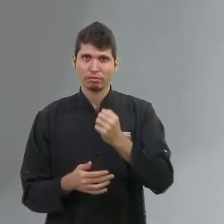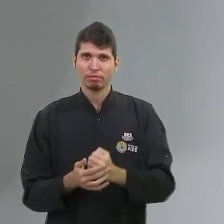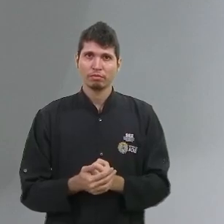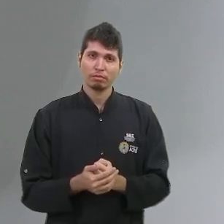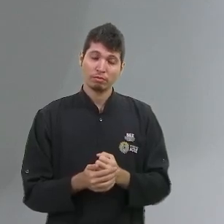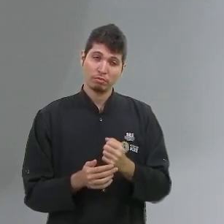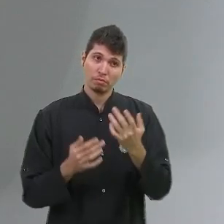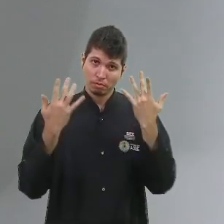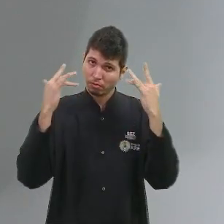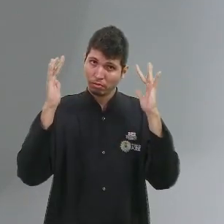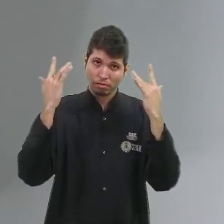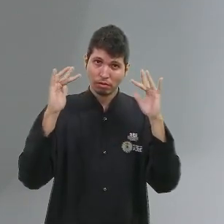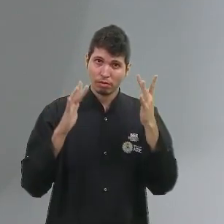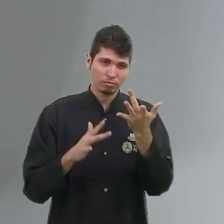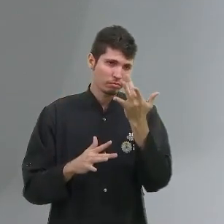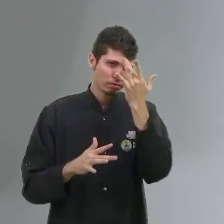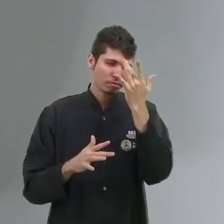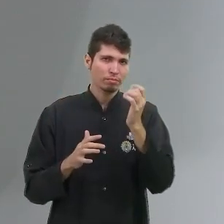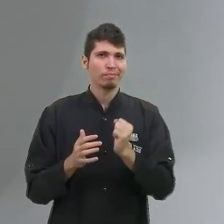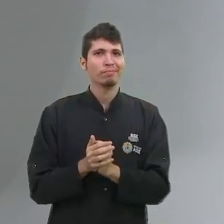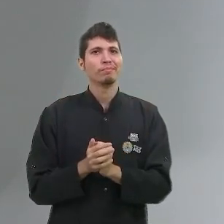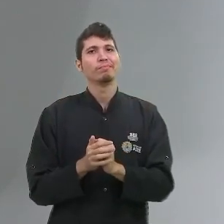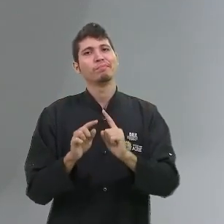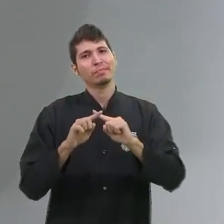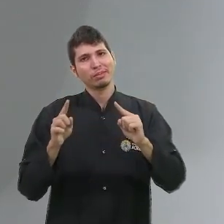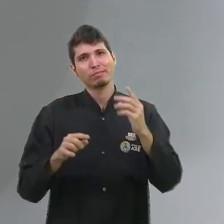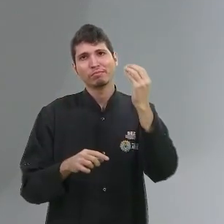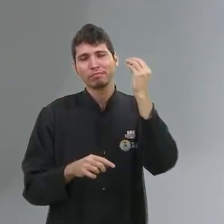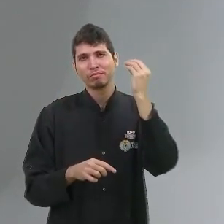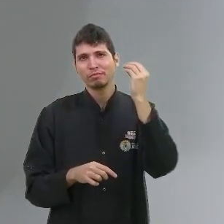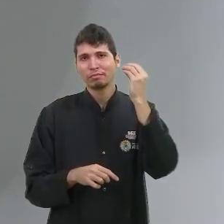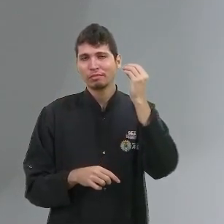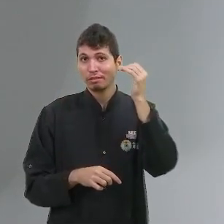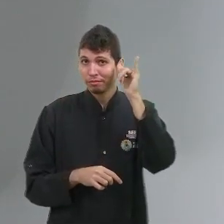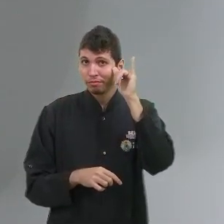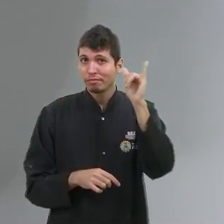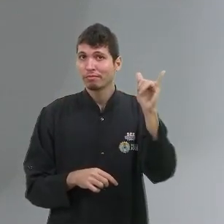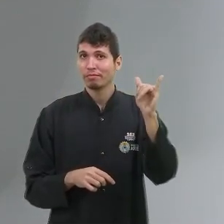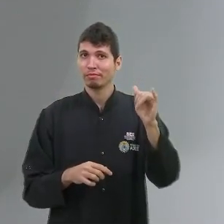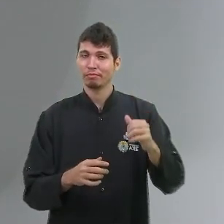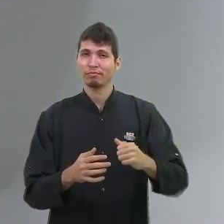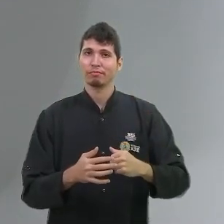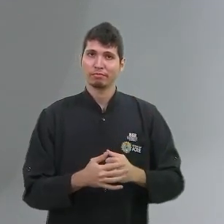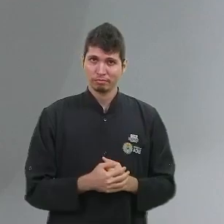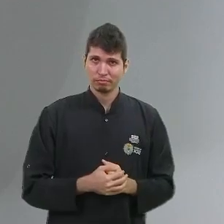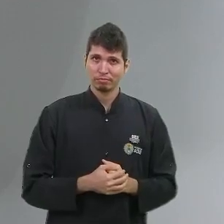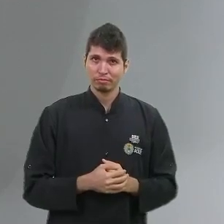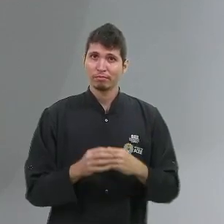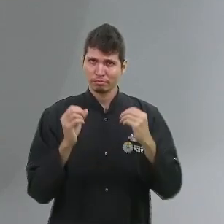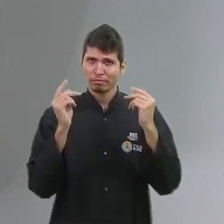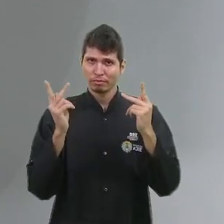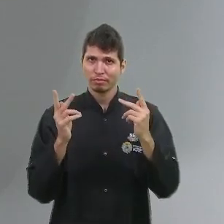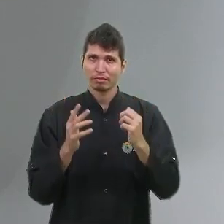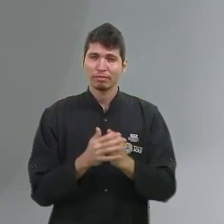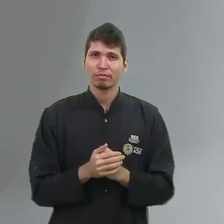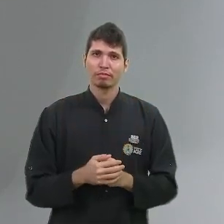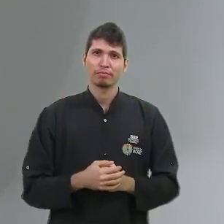é natural e vocês vão decorar de alguma maneira. Mas mais importante é você saber como chegar ao resultado.